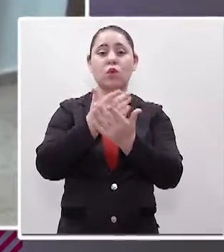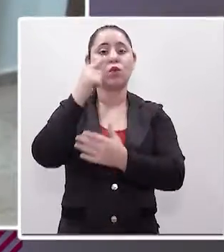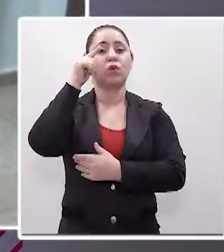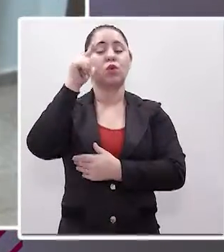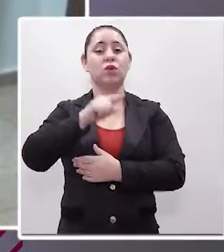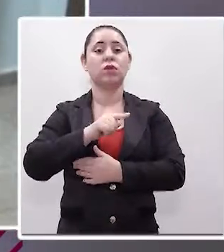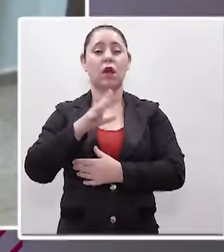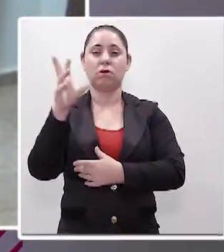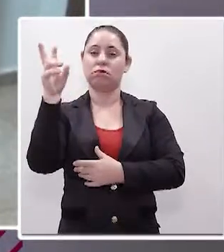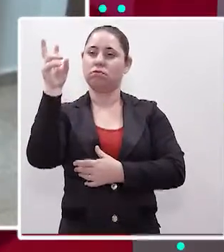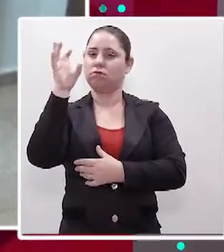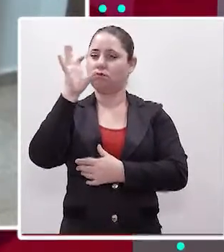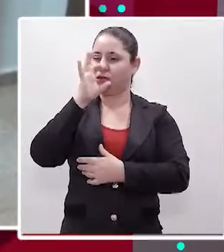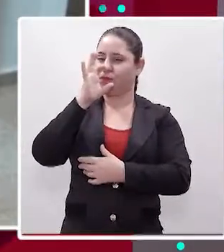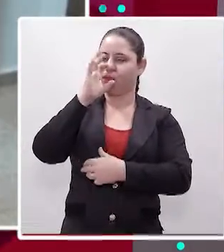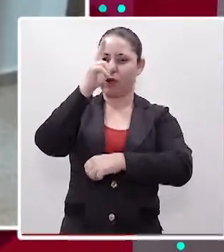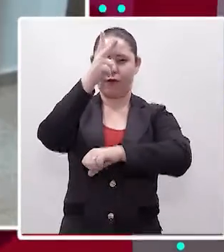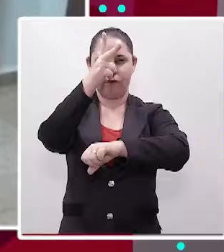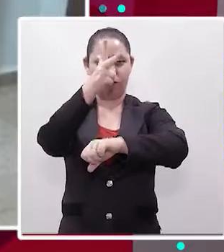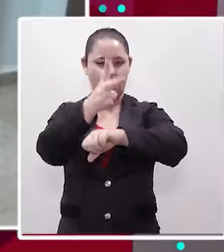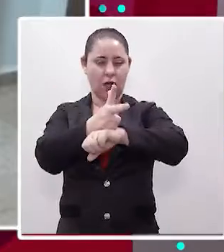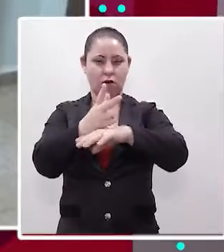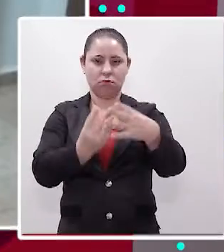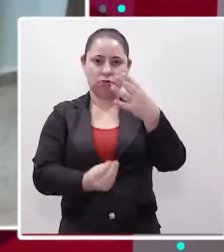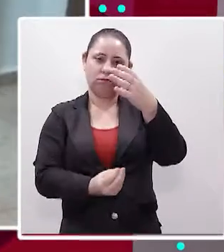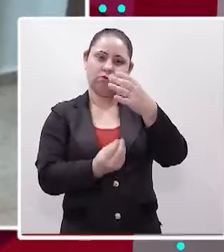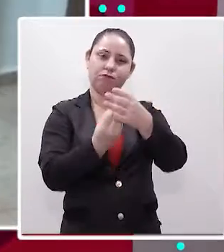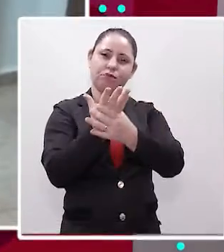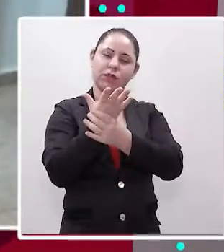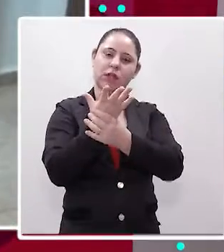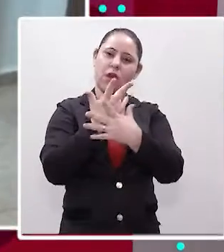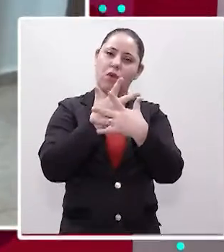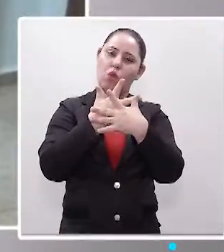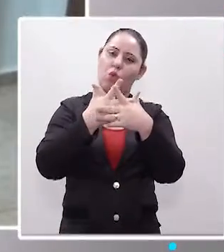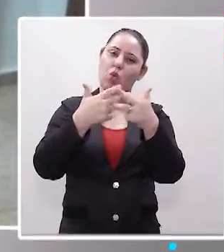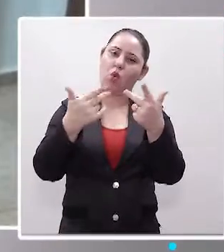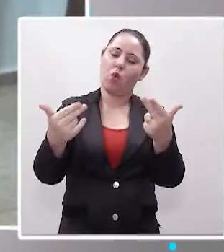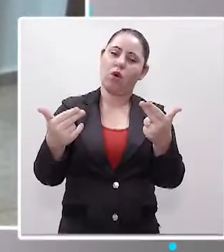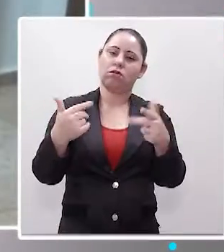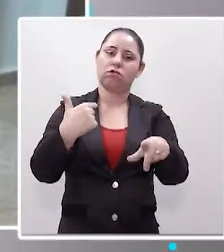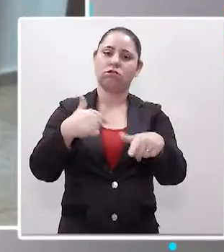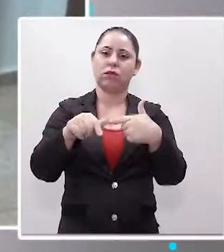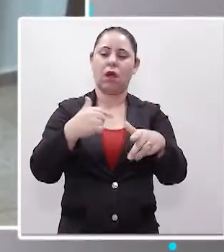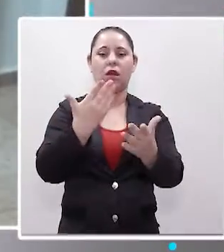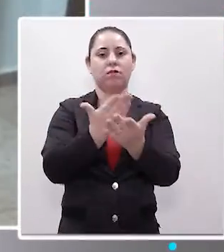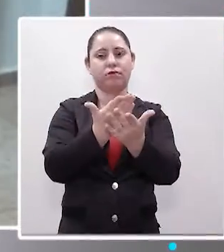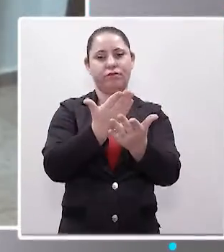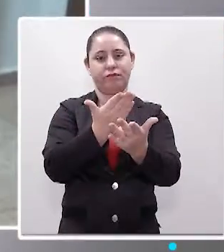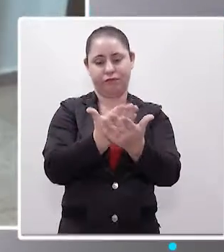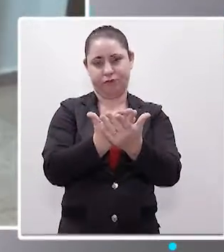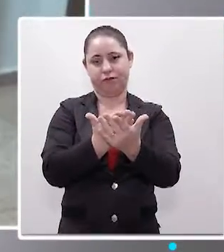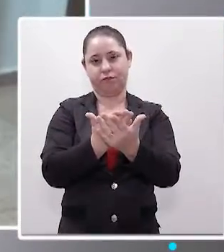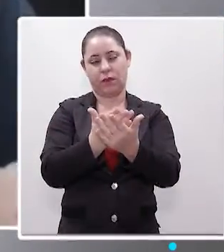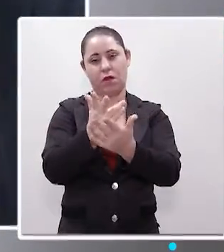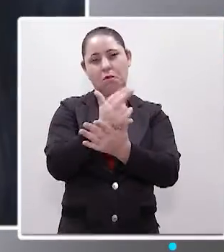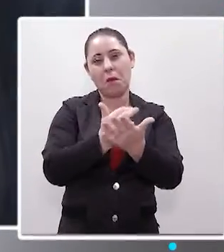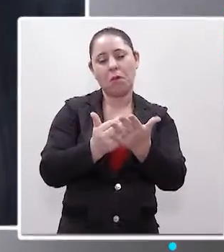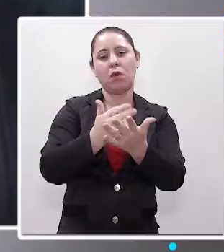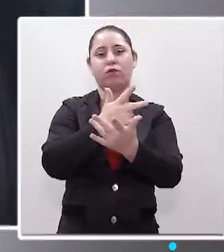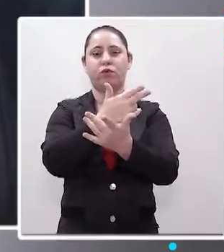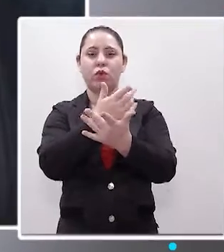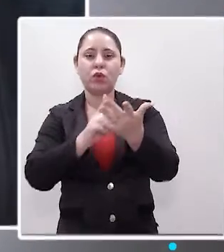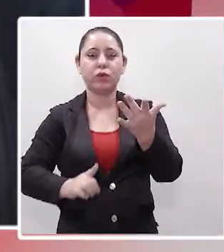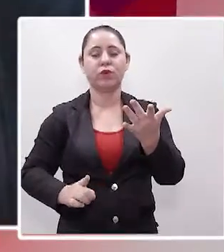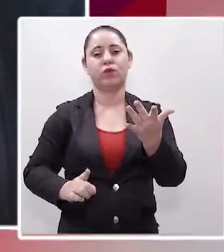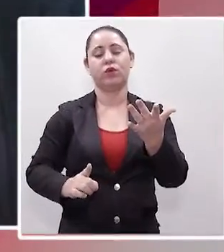né, dos estudantes assistirem vídeos, criarem coisas, atividades, né,